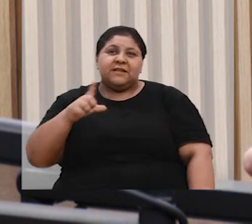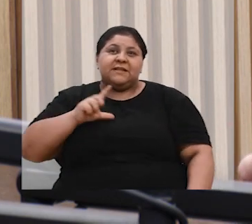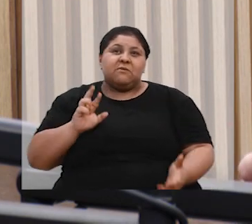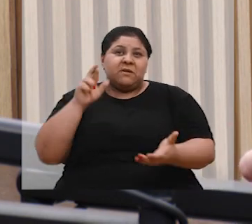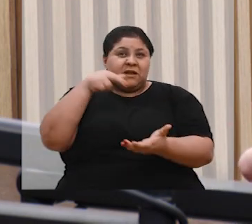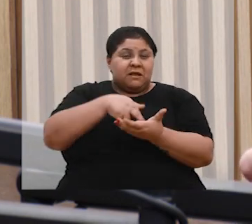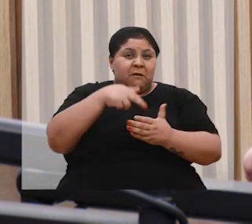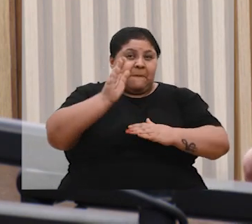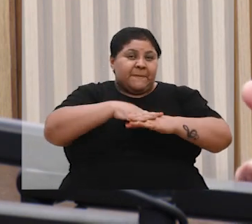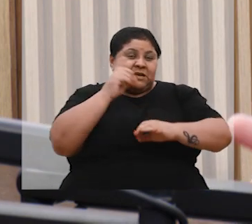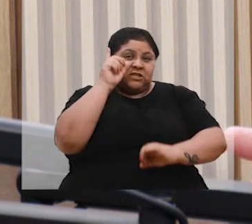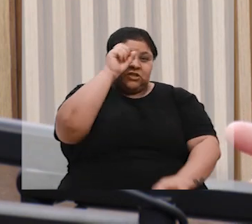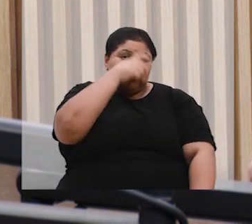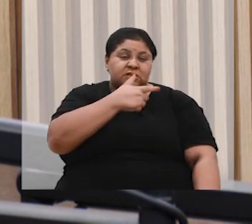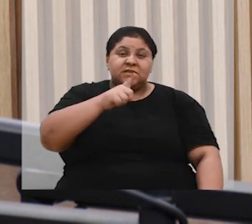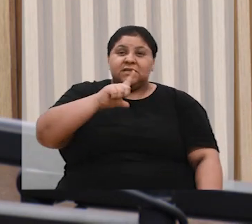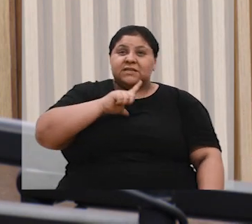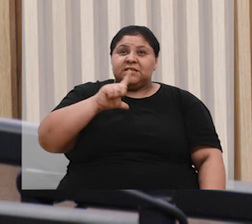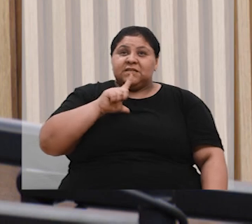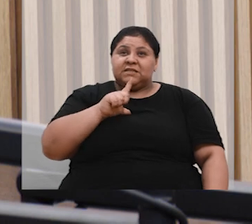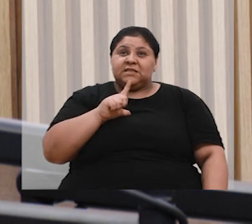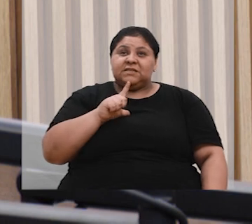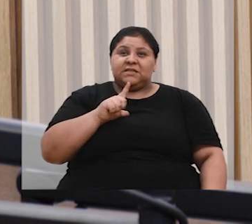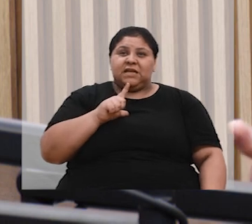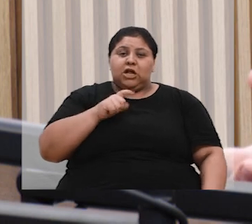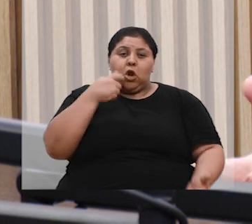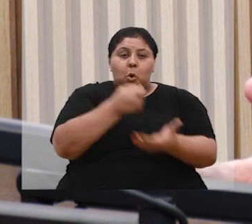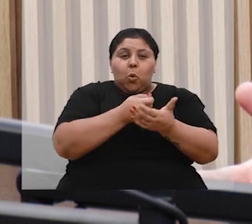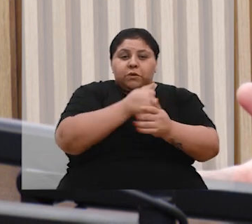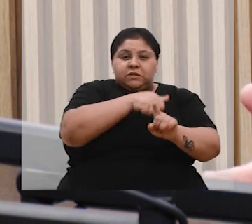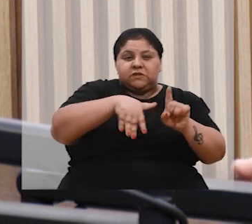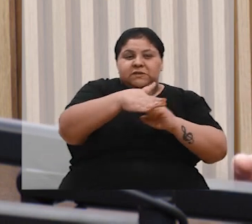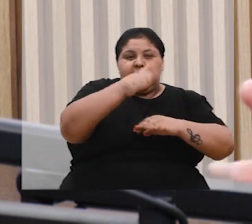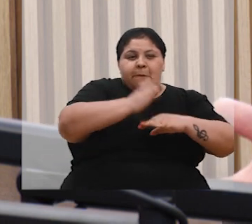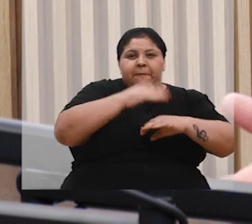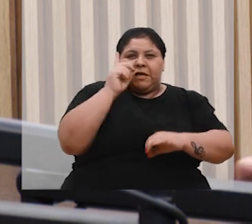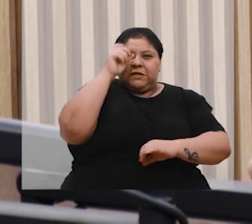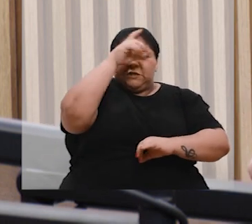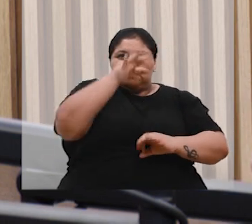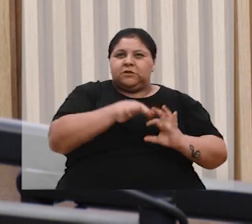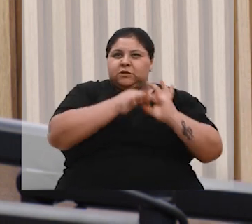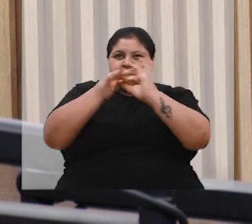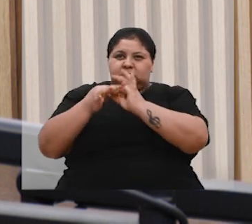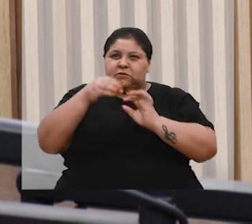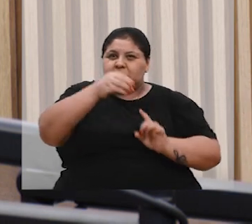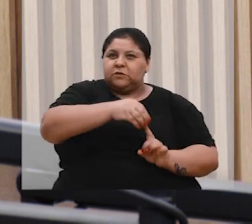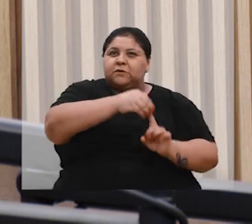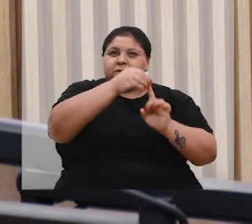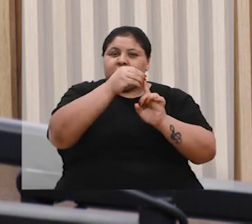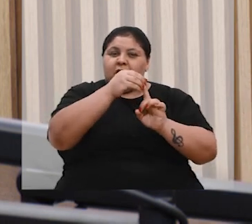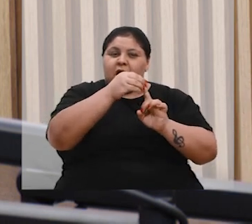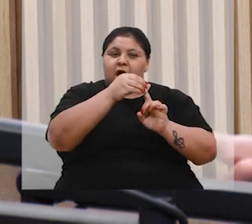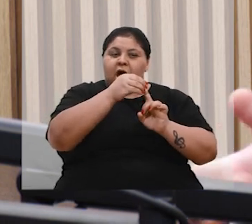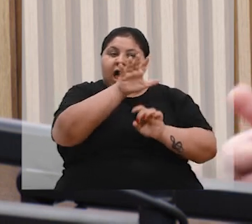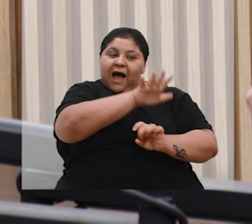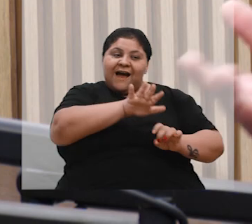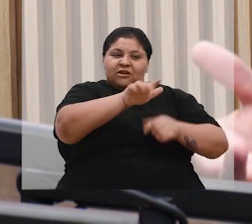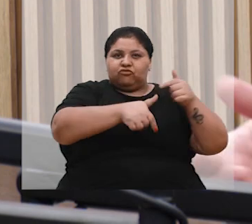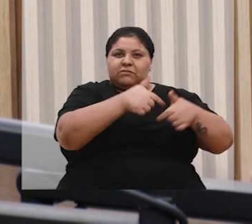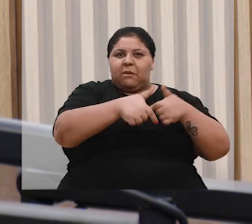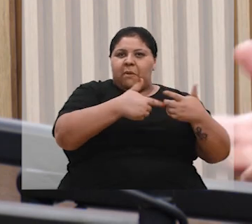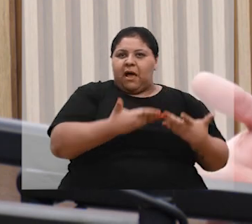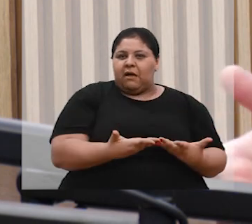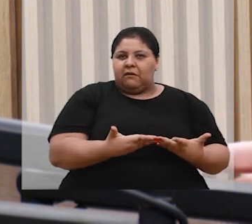complexa. A gente tem lutas sociais mais complexas, né? Ligadas principalmente ao mundo do trabalho, né? Uma